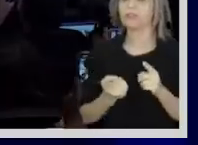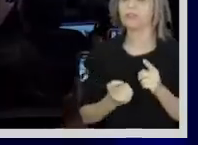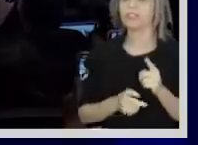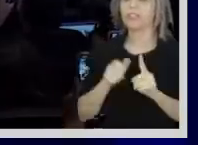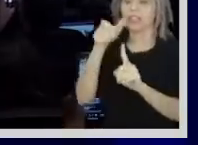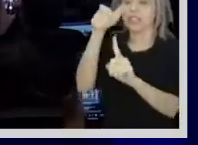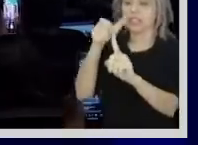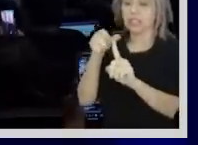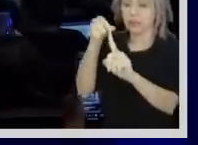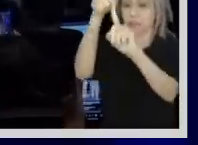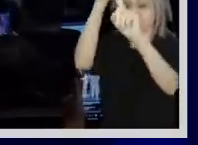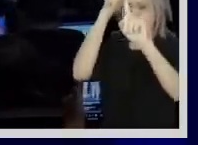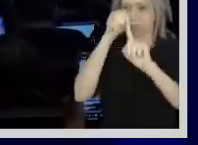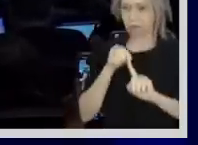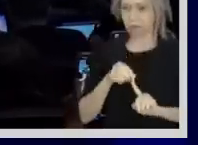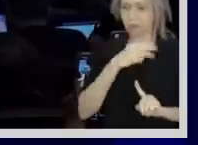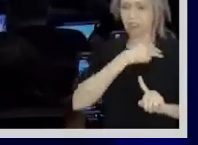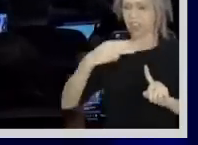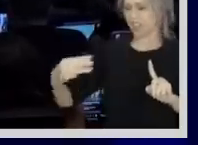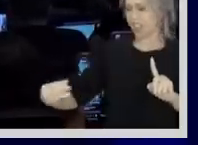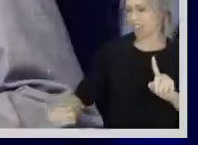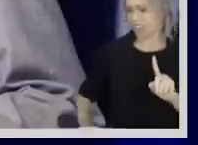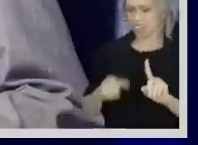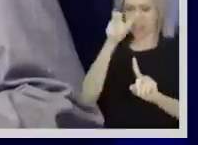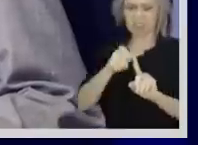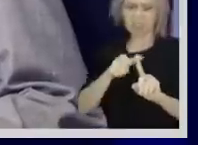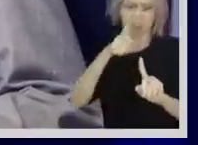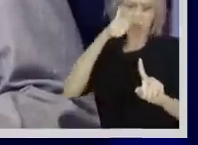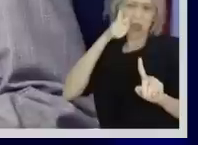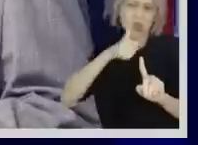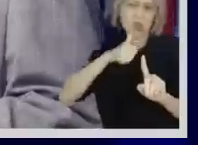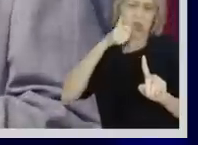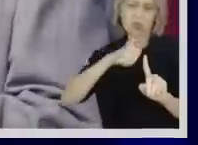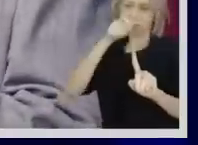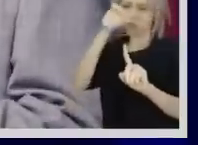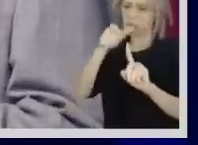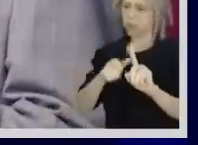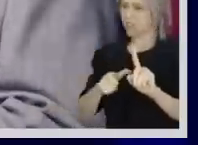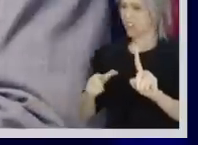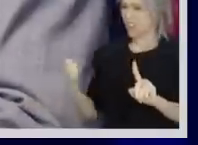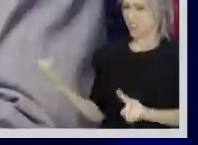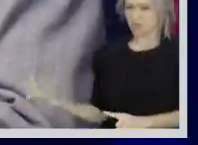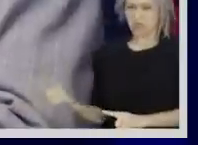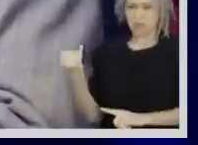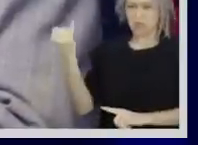aí com um grande número de colaboradores,